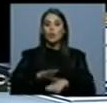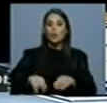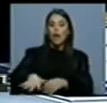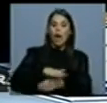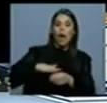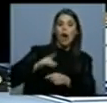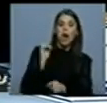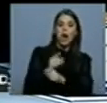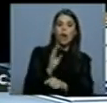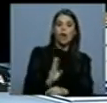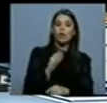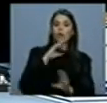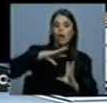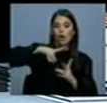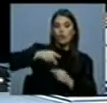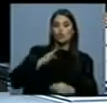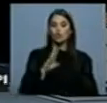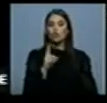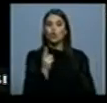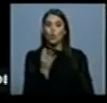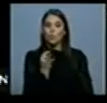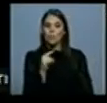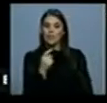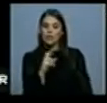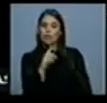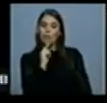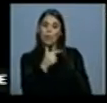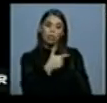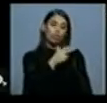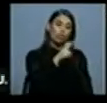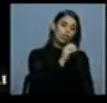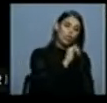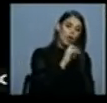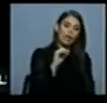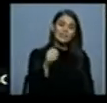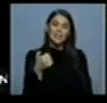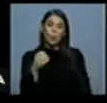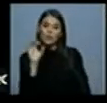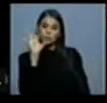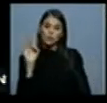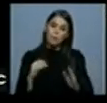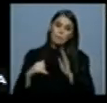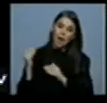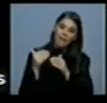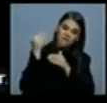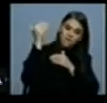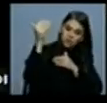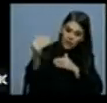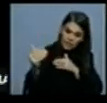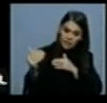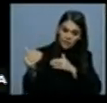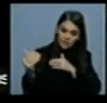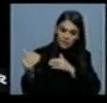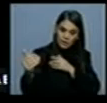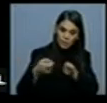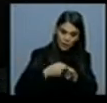chamados asteroides troianos. E sabemos que há 50% mais desses asteroides à frente, digamos assim, na órbita de